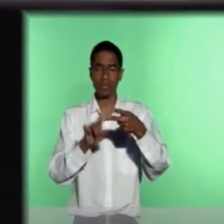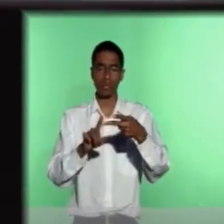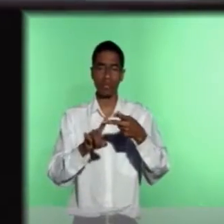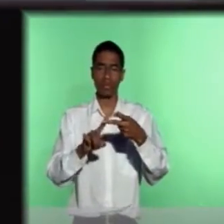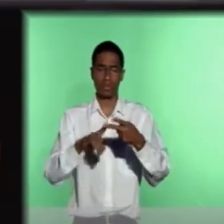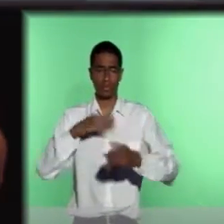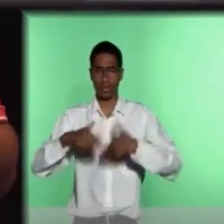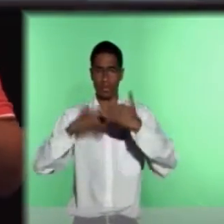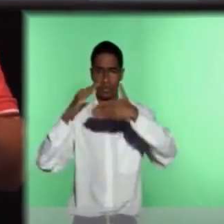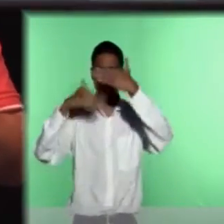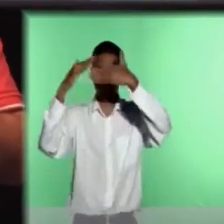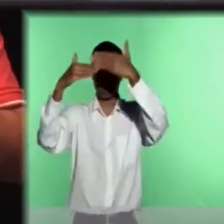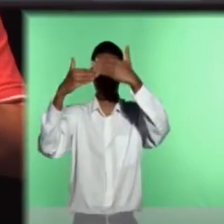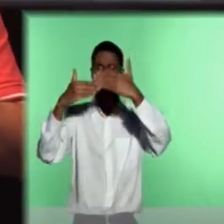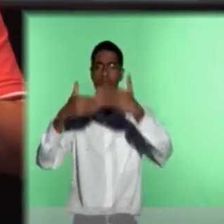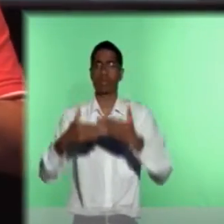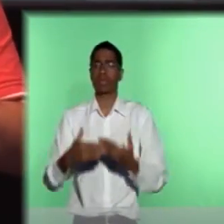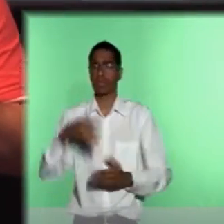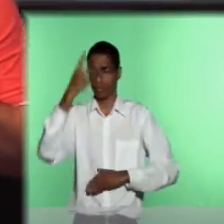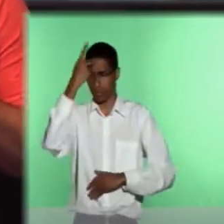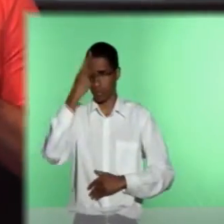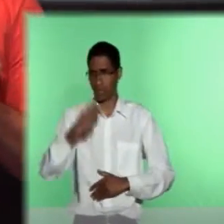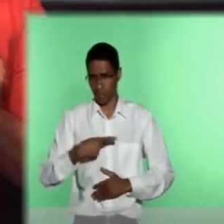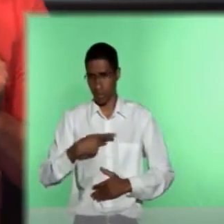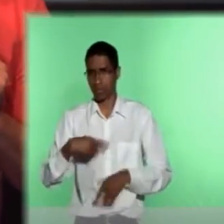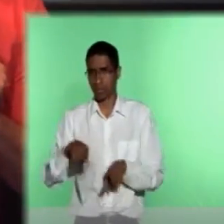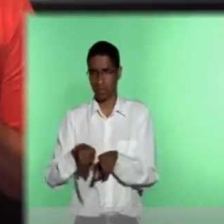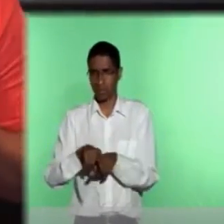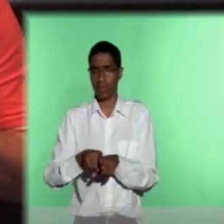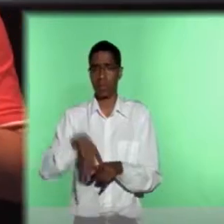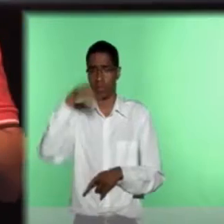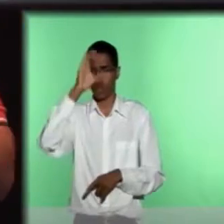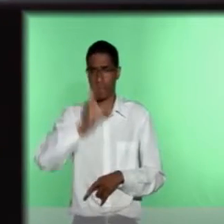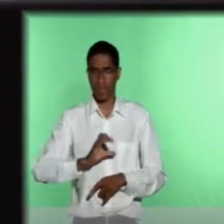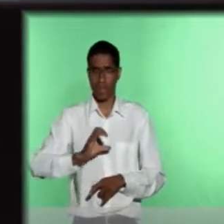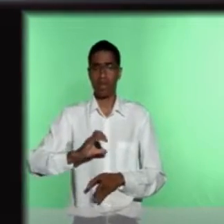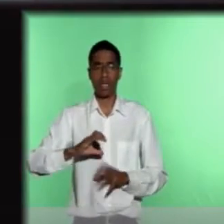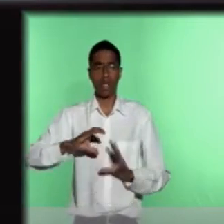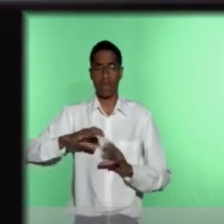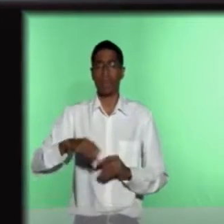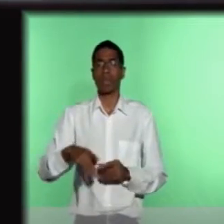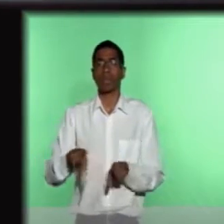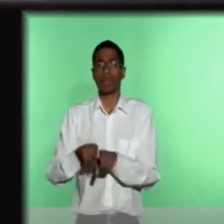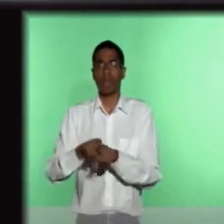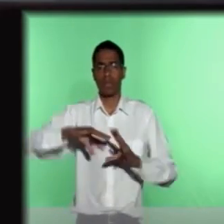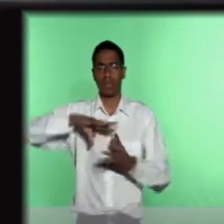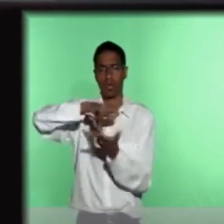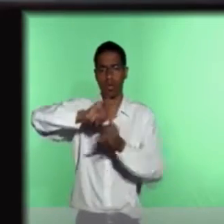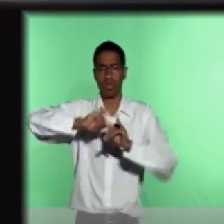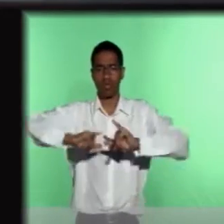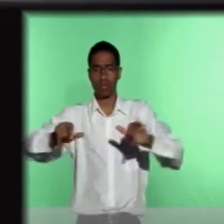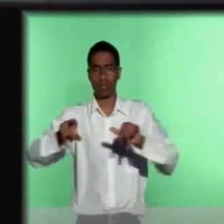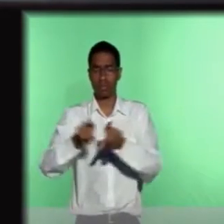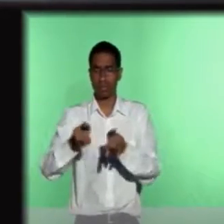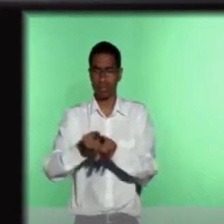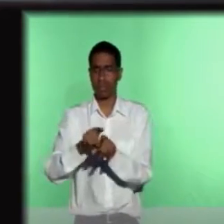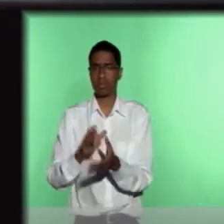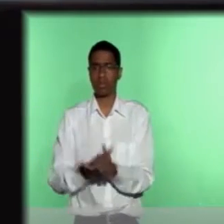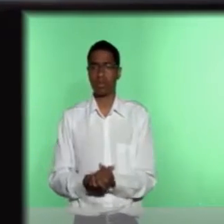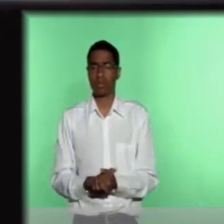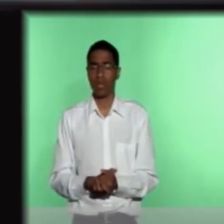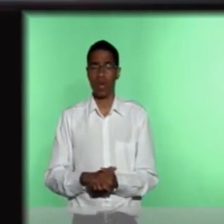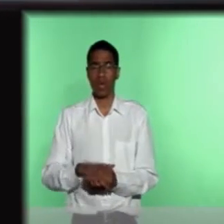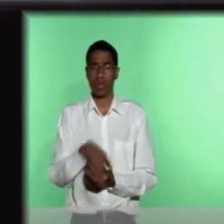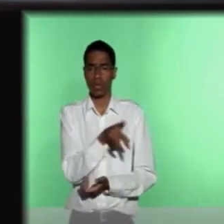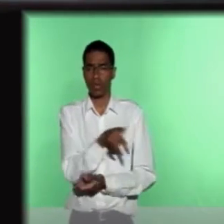desenvolvimento sustentável, educação para a cidadania global. Então, até tem coerência com a nossa Constituição. O corpo